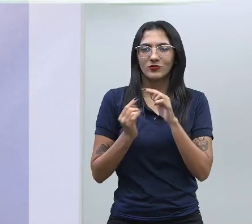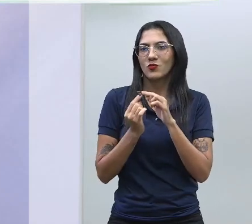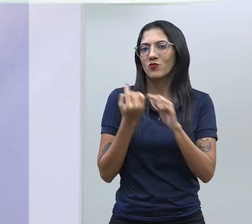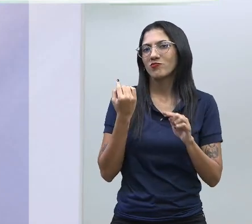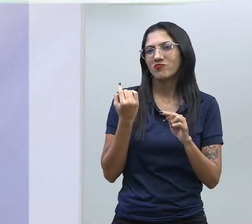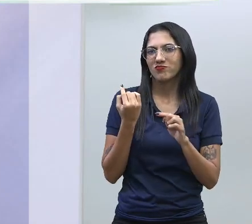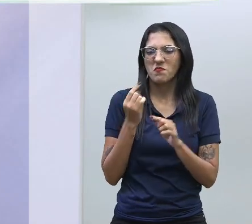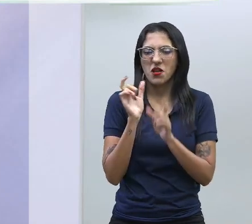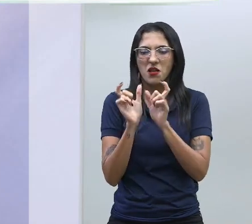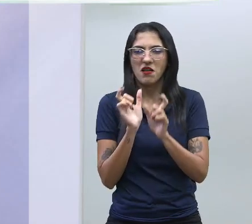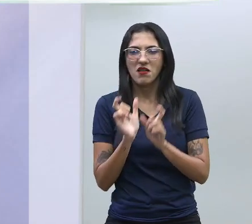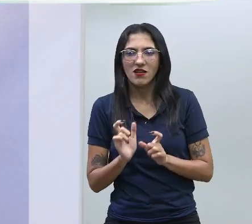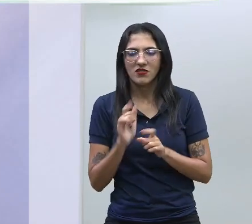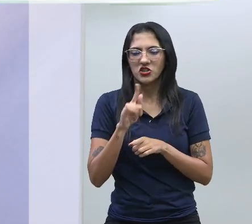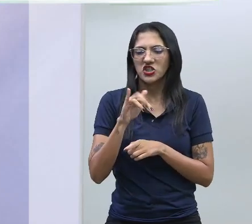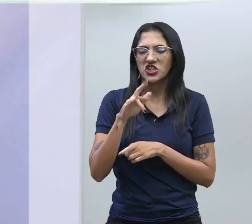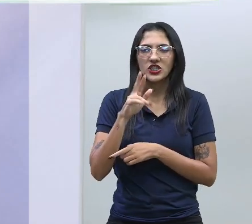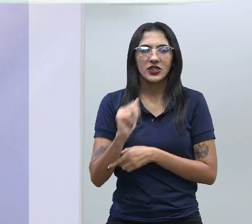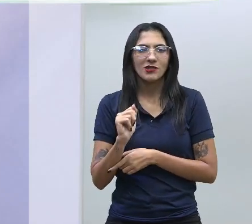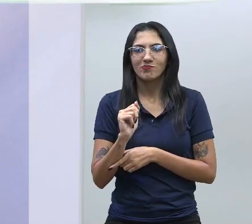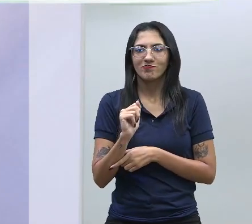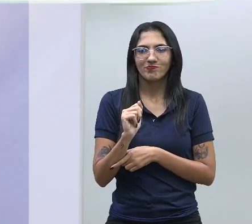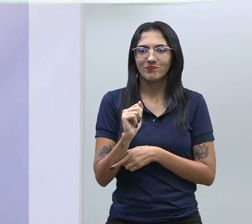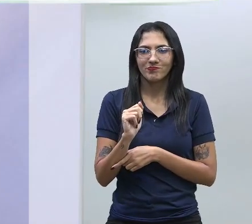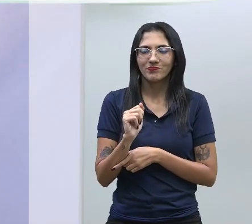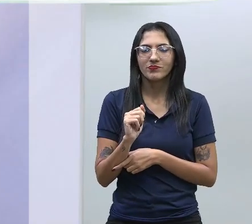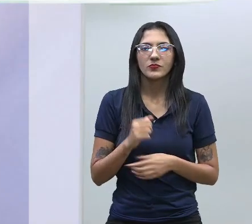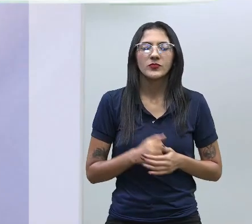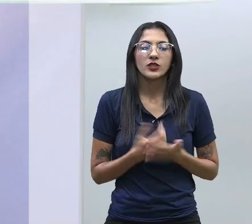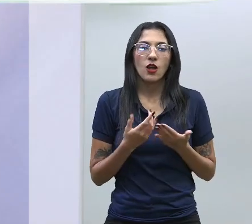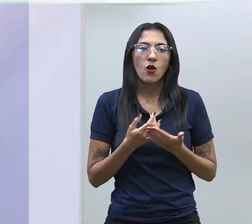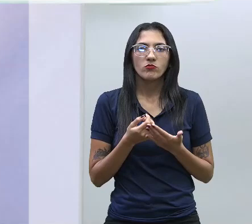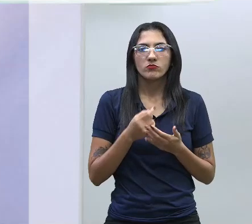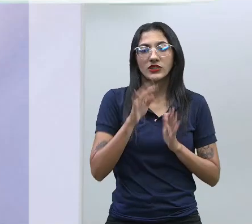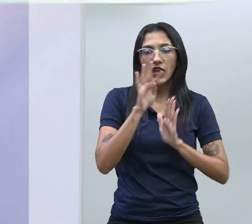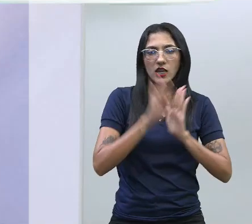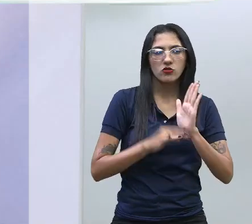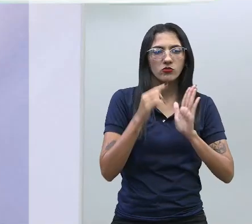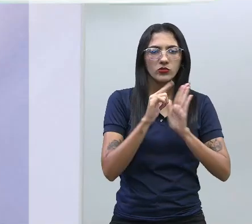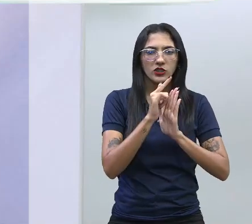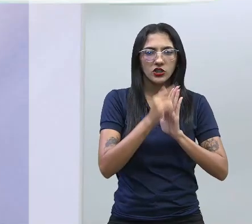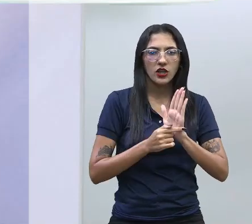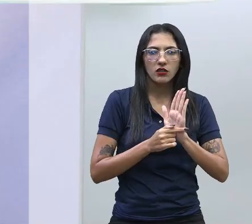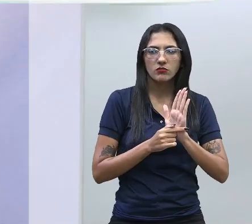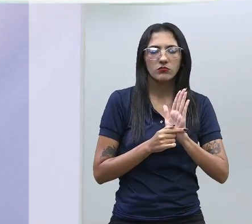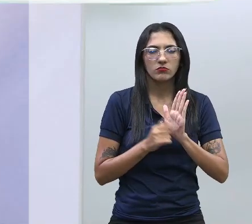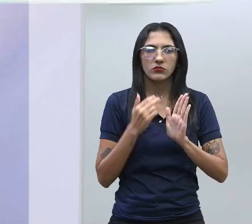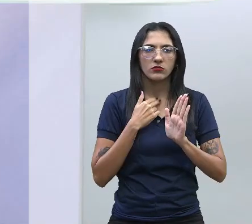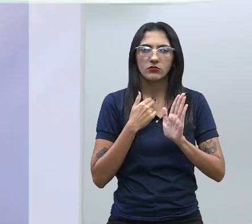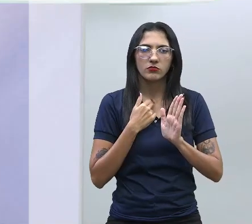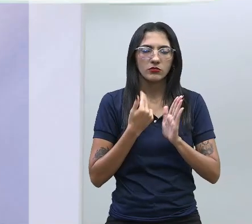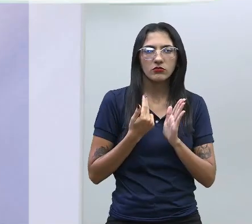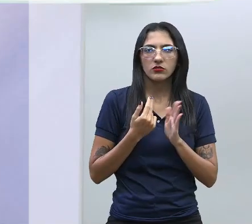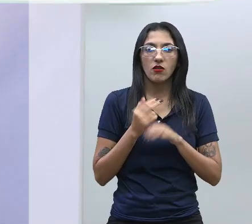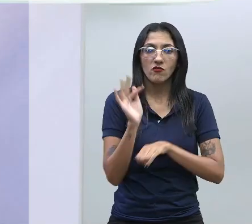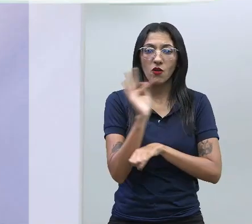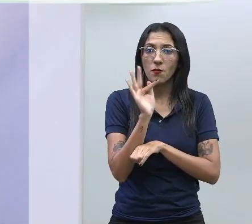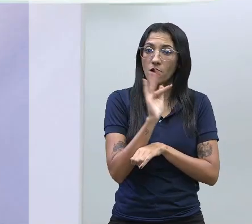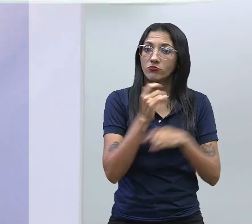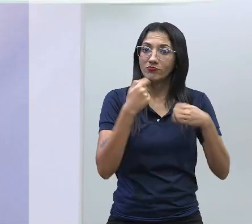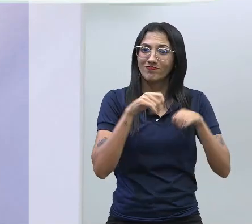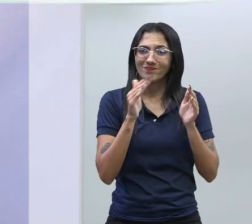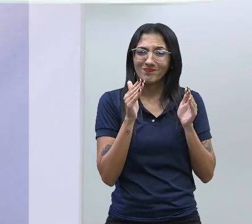usar gíria, eu não posso, quando eu vou fazer uma notícia, eu não posso me desviar da norma culta da língua, eu